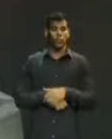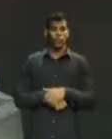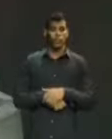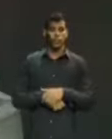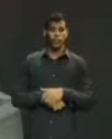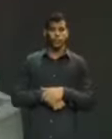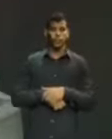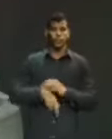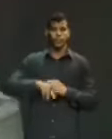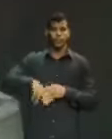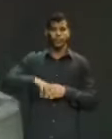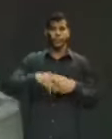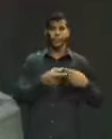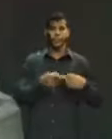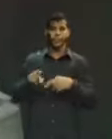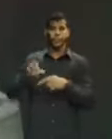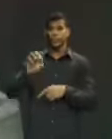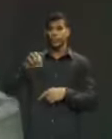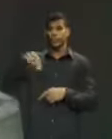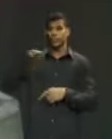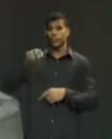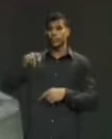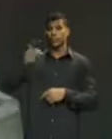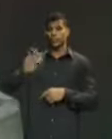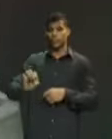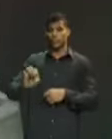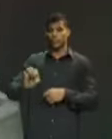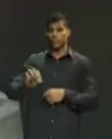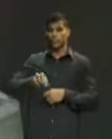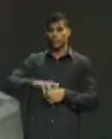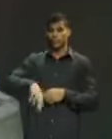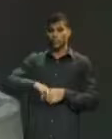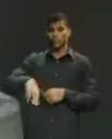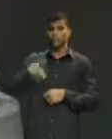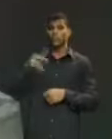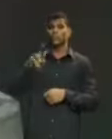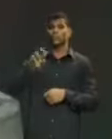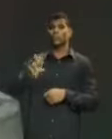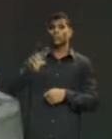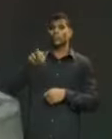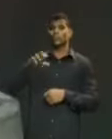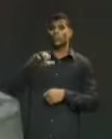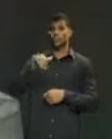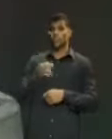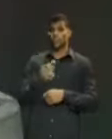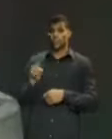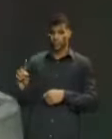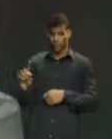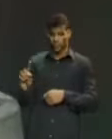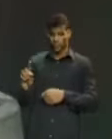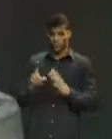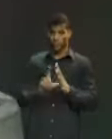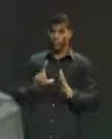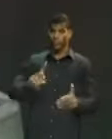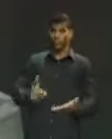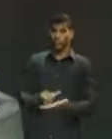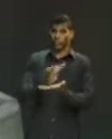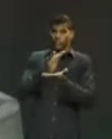combate, é um comitê de prevenção à violência, antes que a violência se